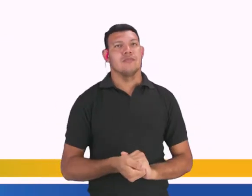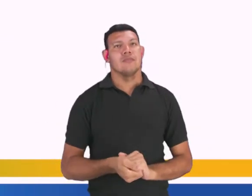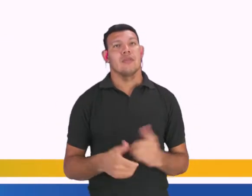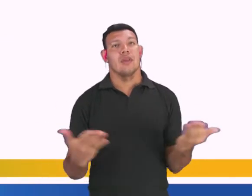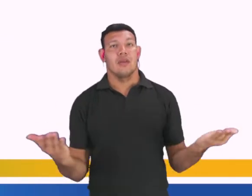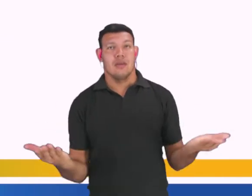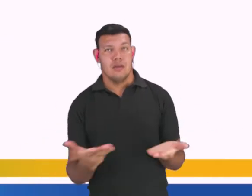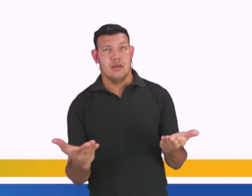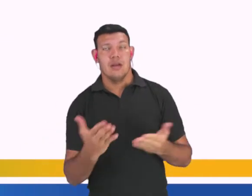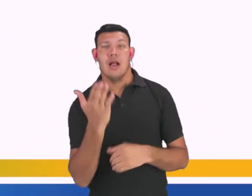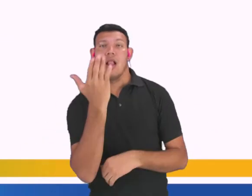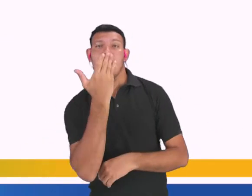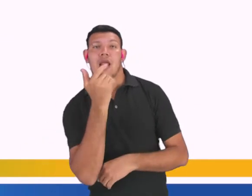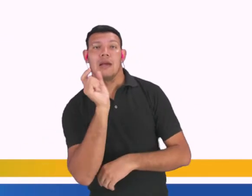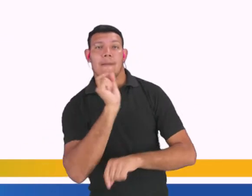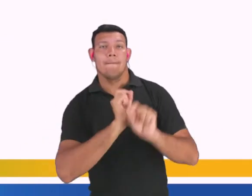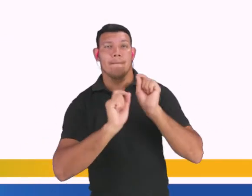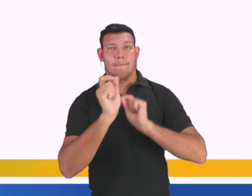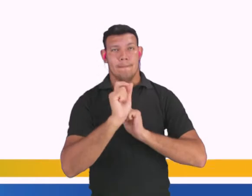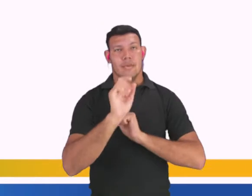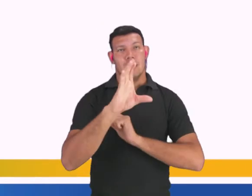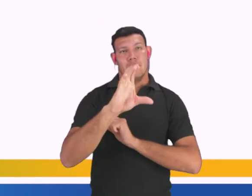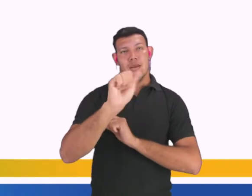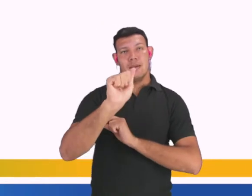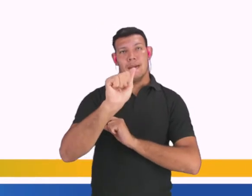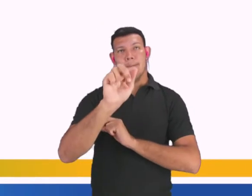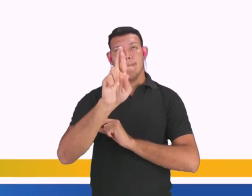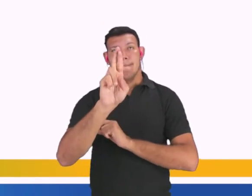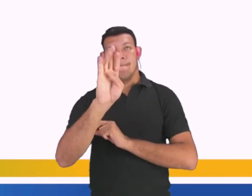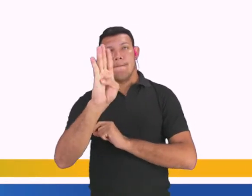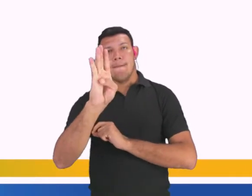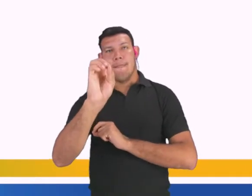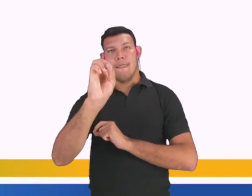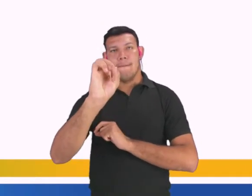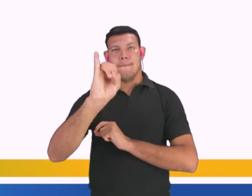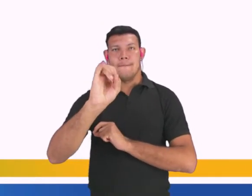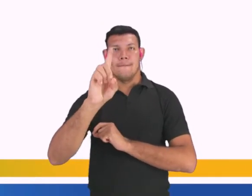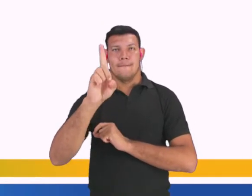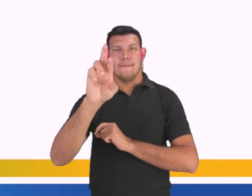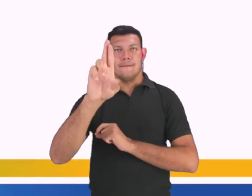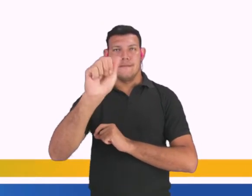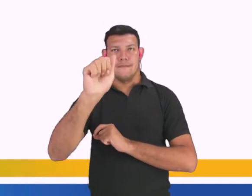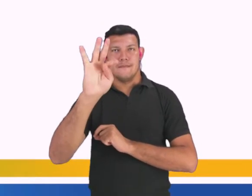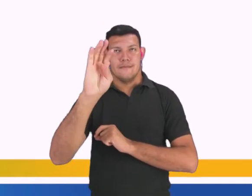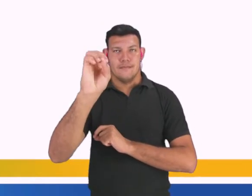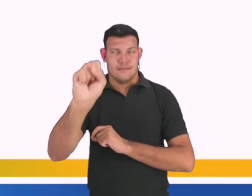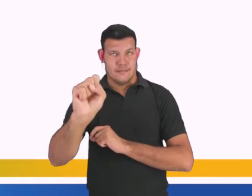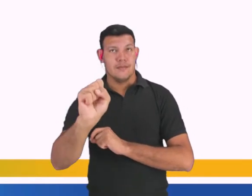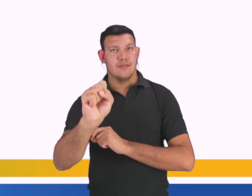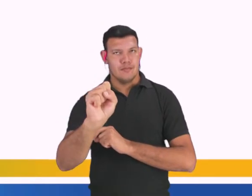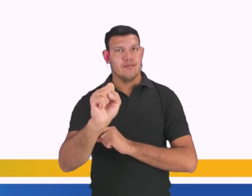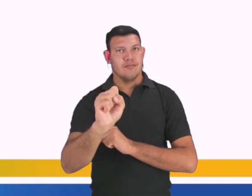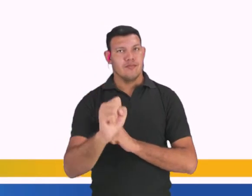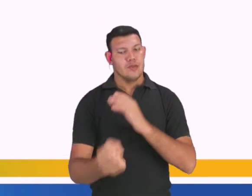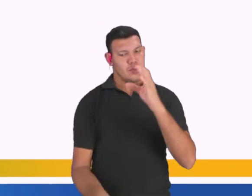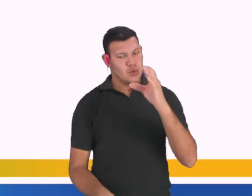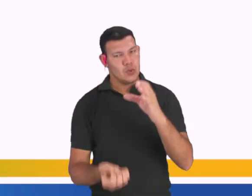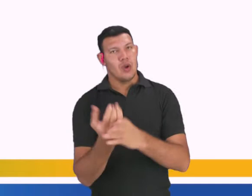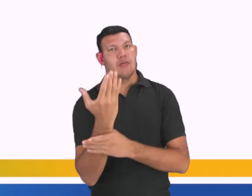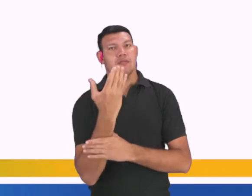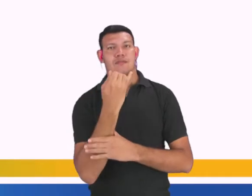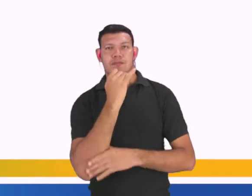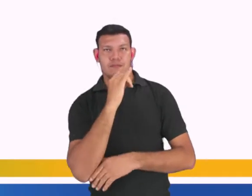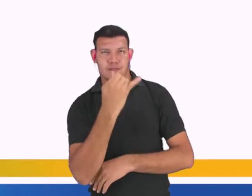vai ver quanto aos alimentos, os carboidratos, que são fontes, né, de energia no nosso corpo, principalmente